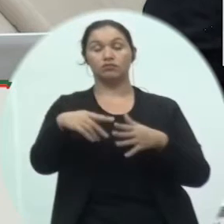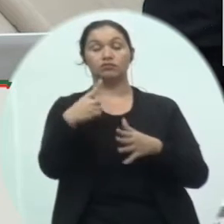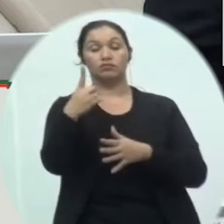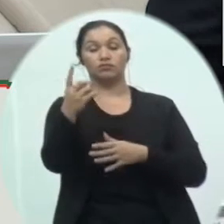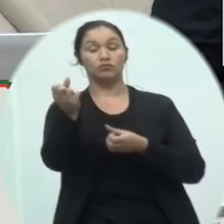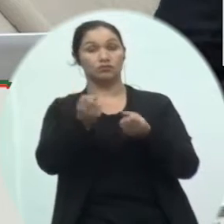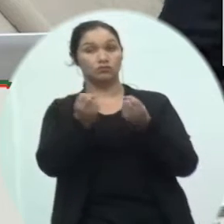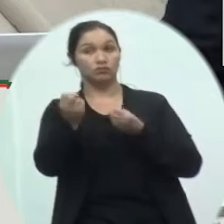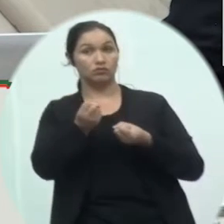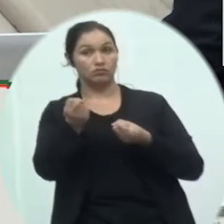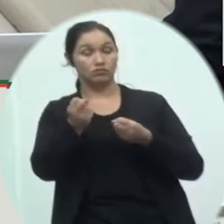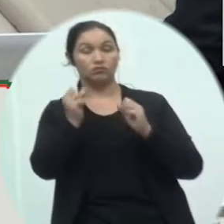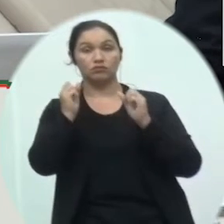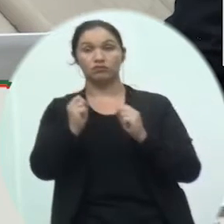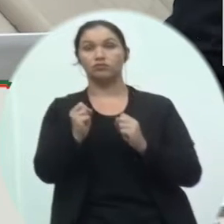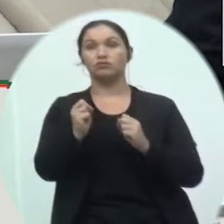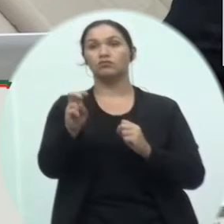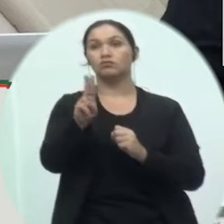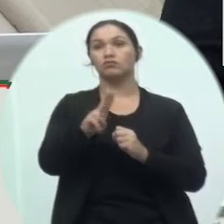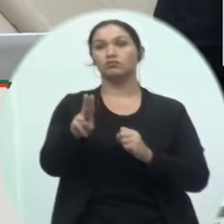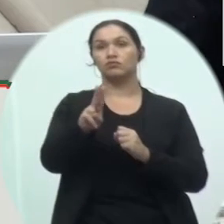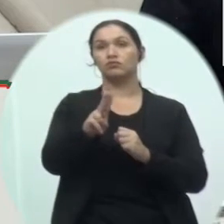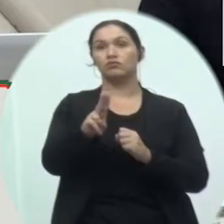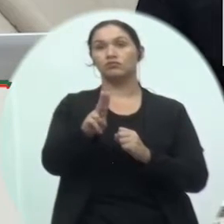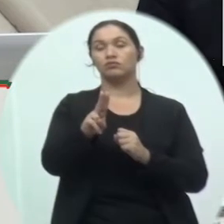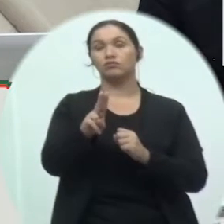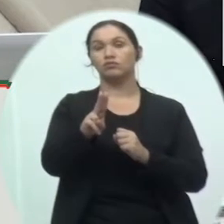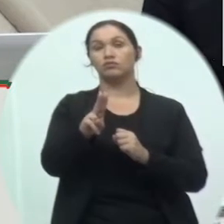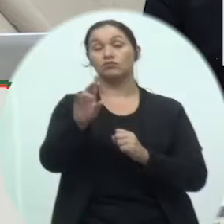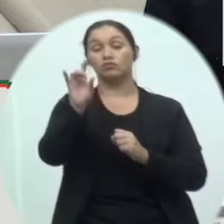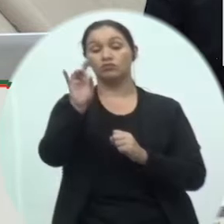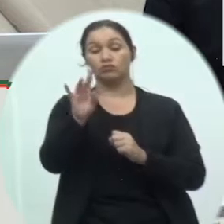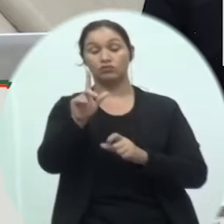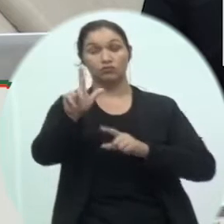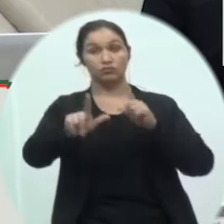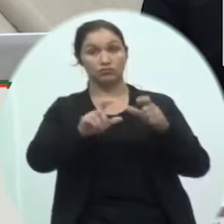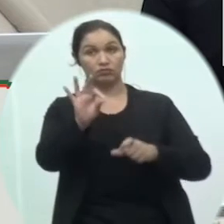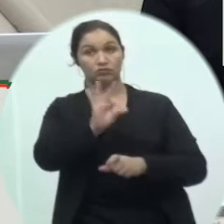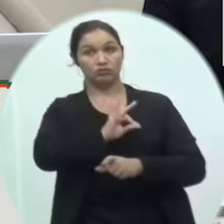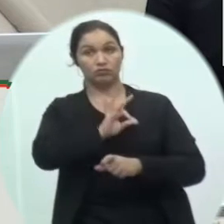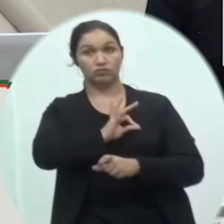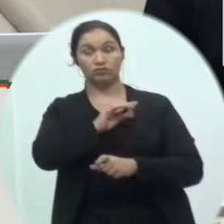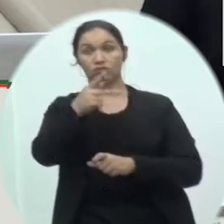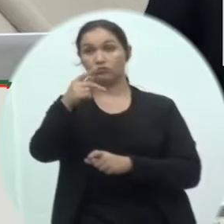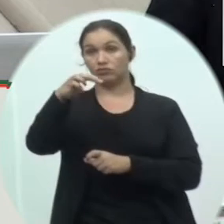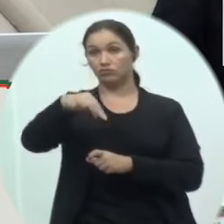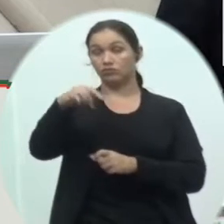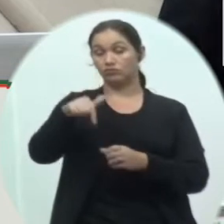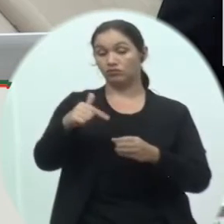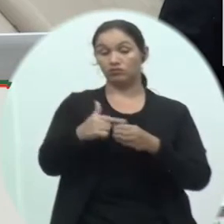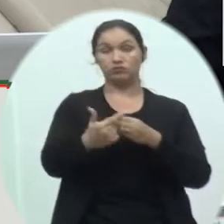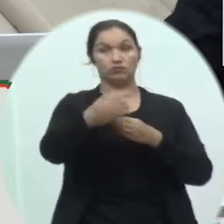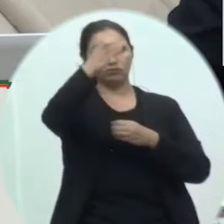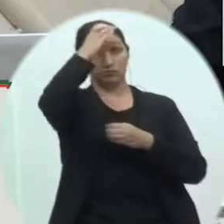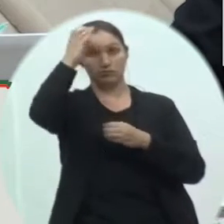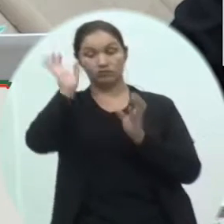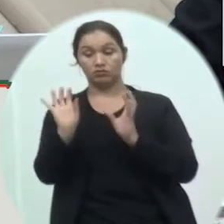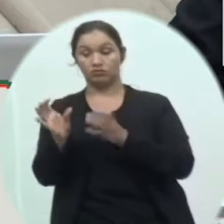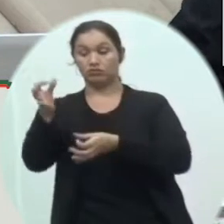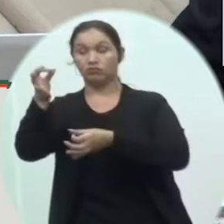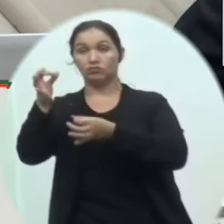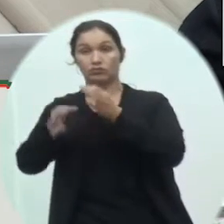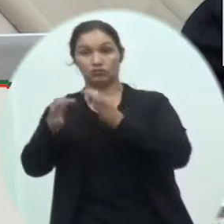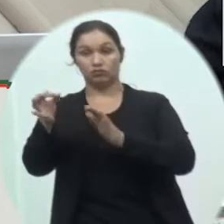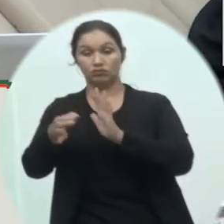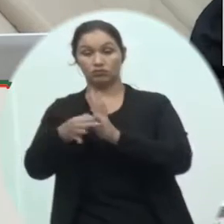veículo, destina-se exclusivamente ao serviço de Polícia Militar sediado neste município. A Comissão de Justiça e